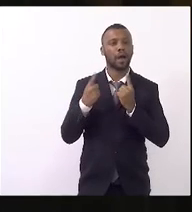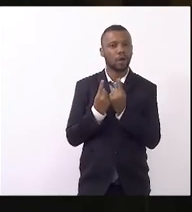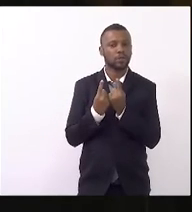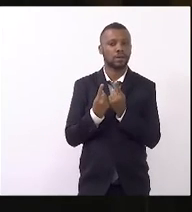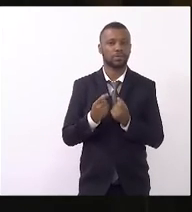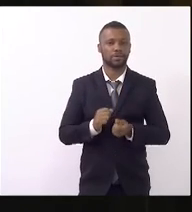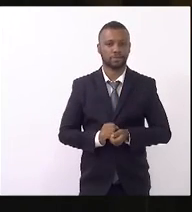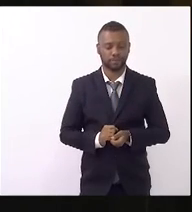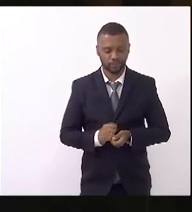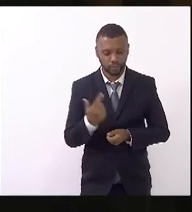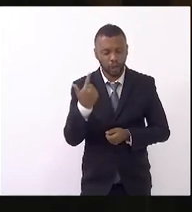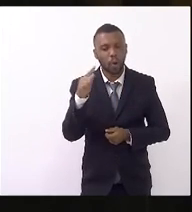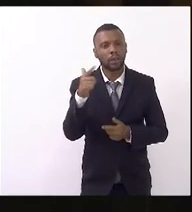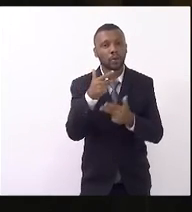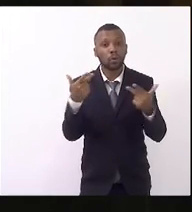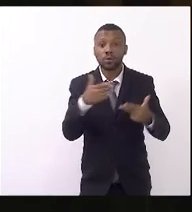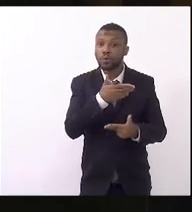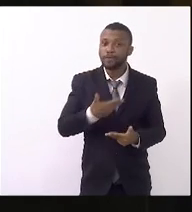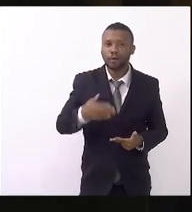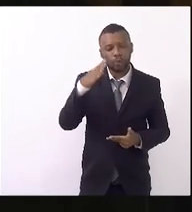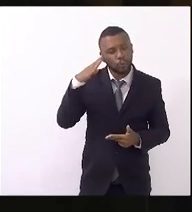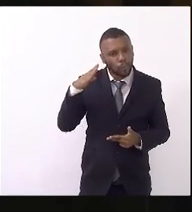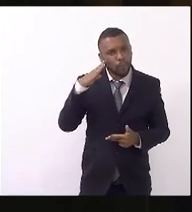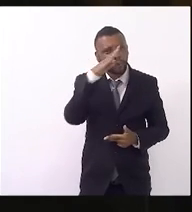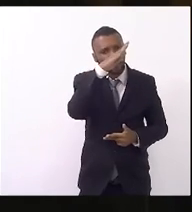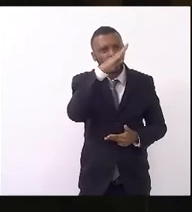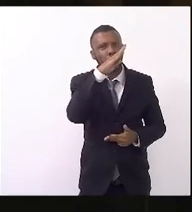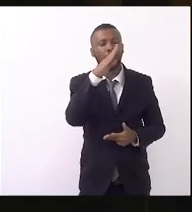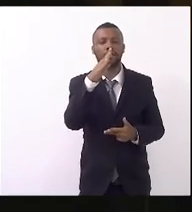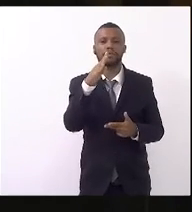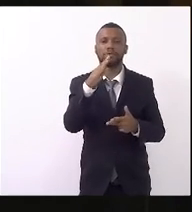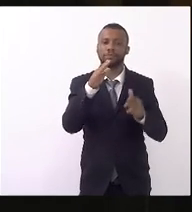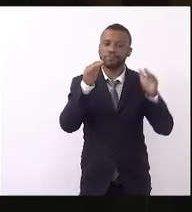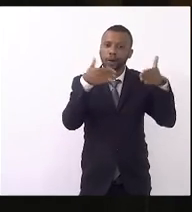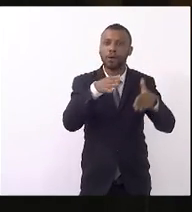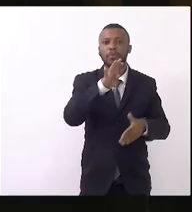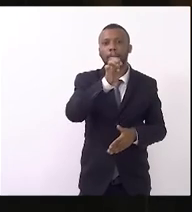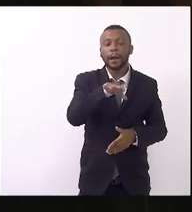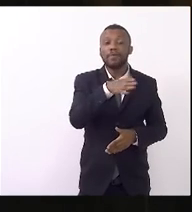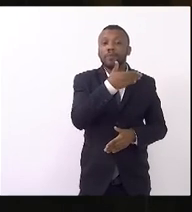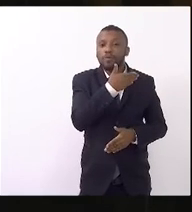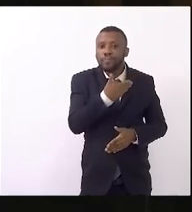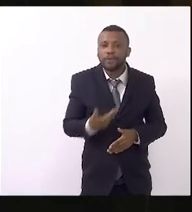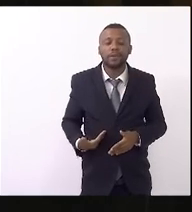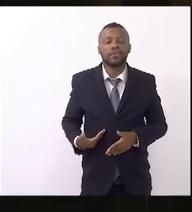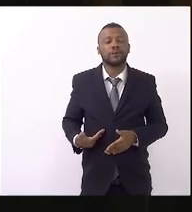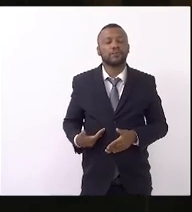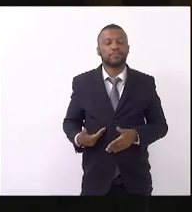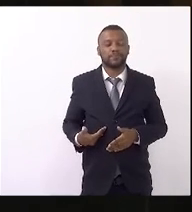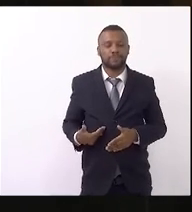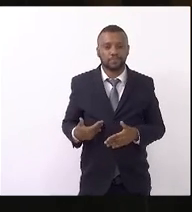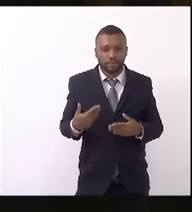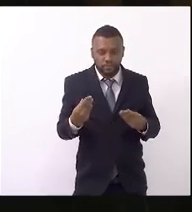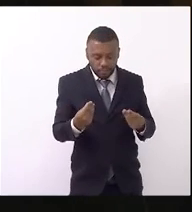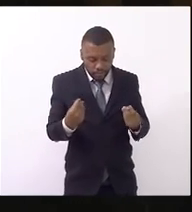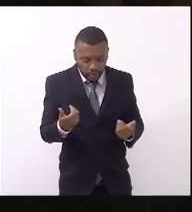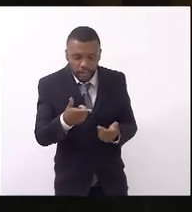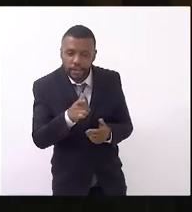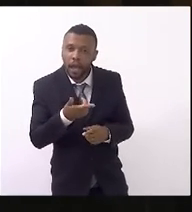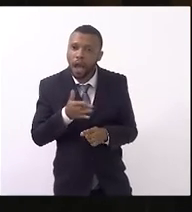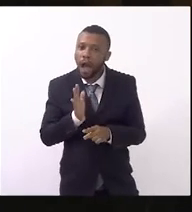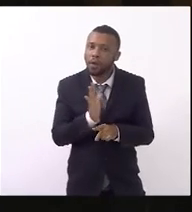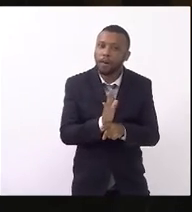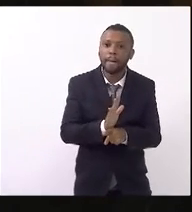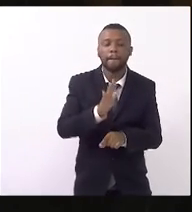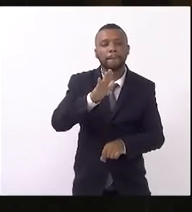também, governo Bolsonaro é o lado do bem, foi o governo que beneficiou mais